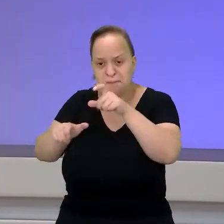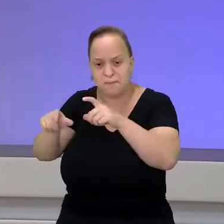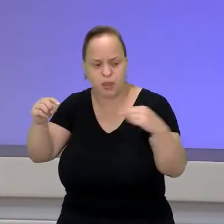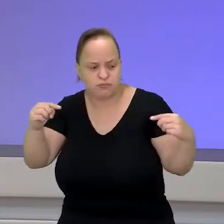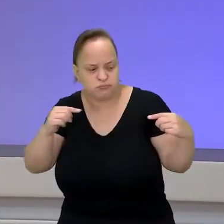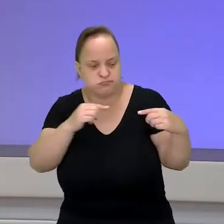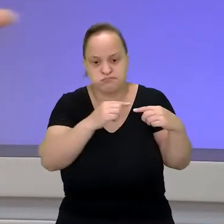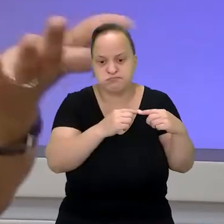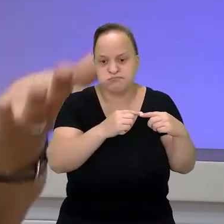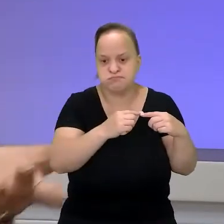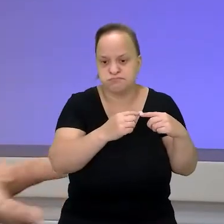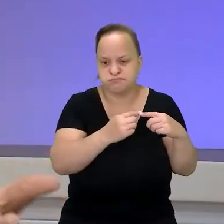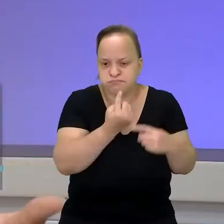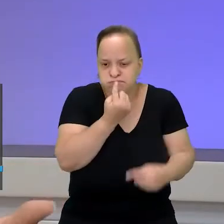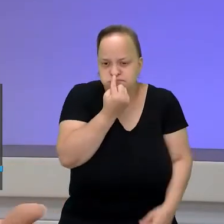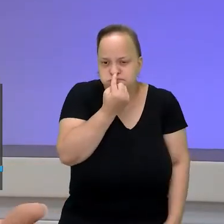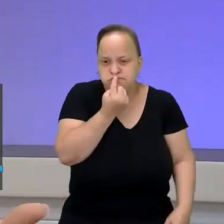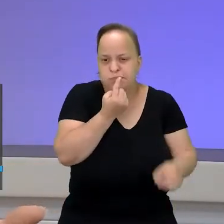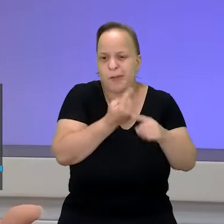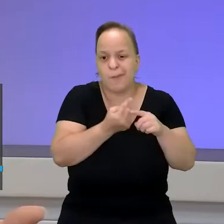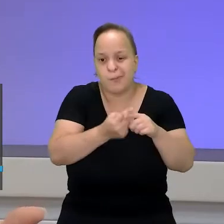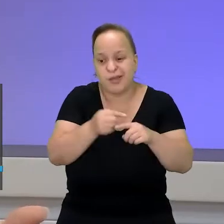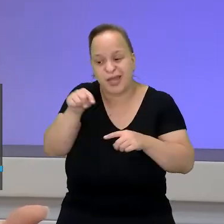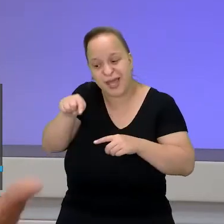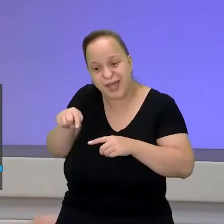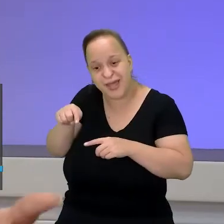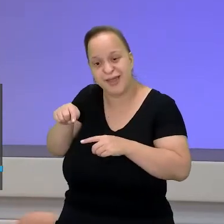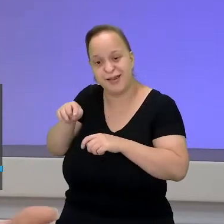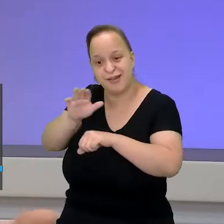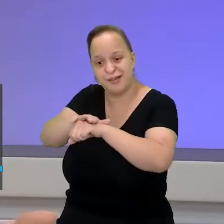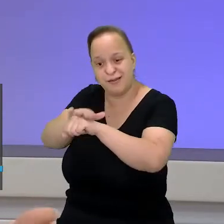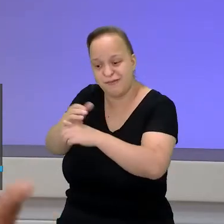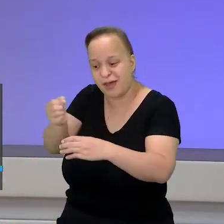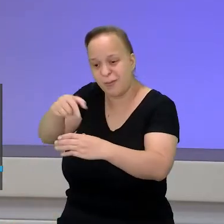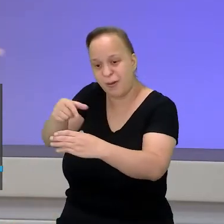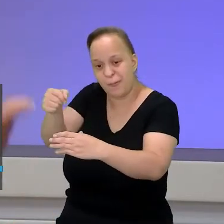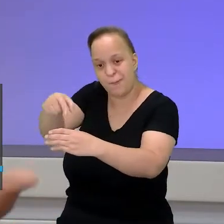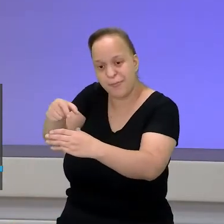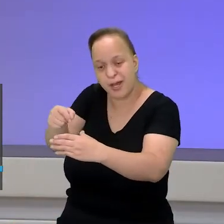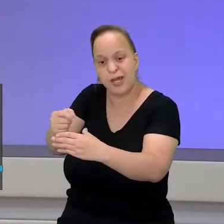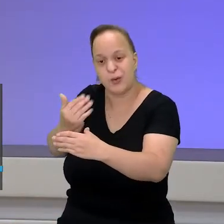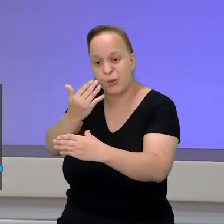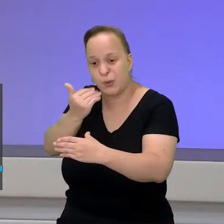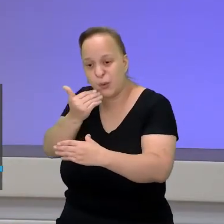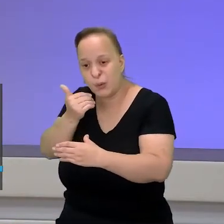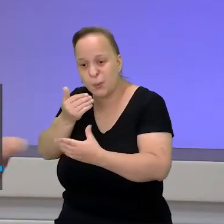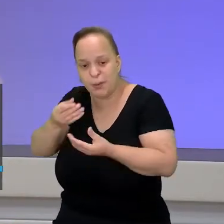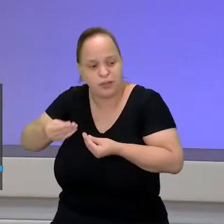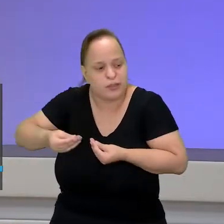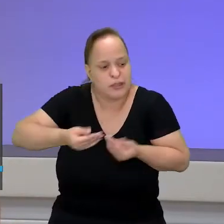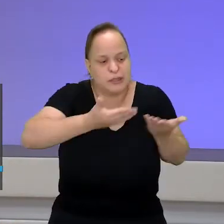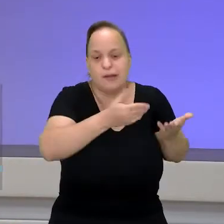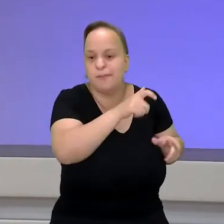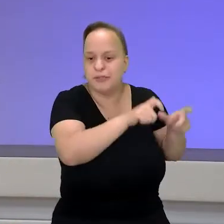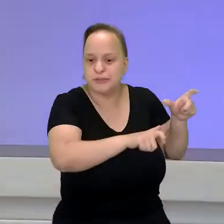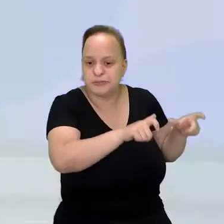prover alimentação para todos esses 8 bilhões de pessoas. São muitas pessoas, então isso não pode deixar de agravar. E aí, galerinha,